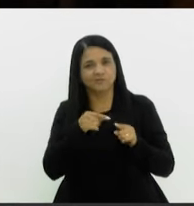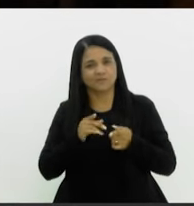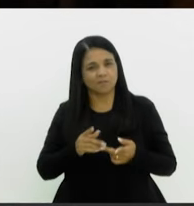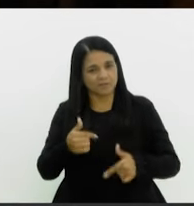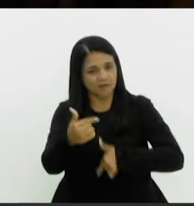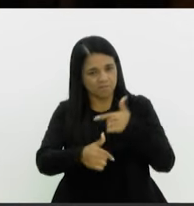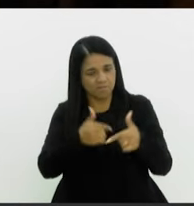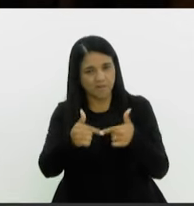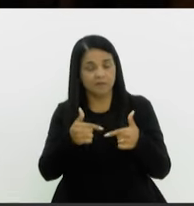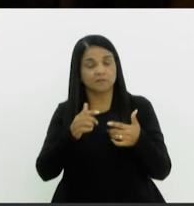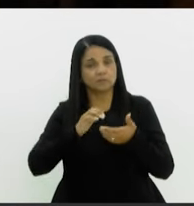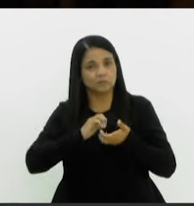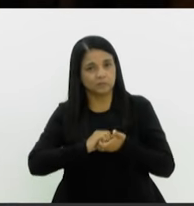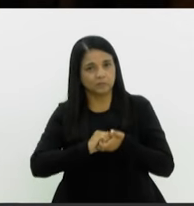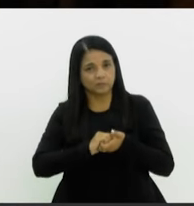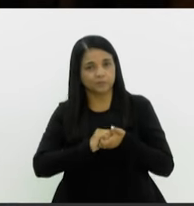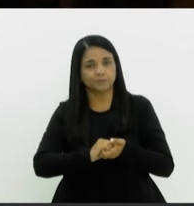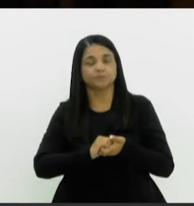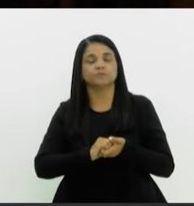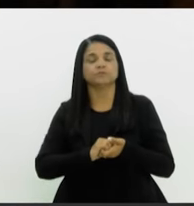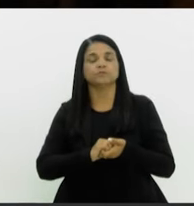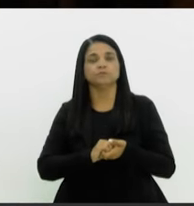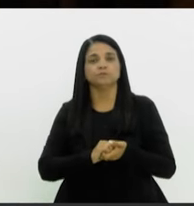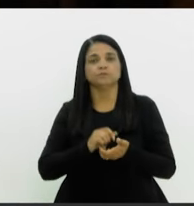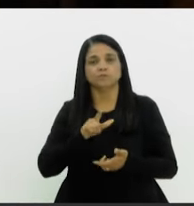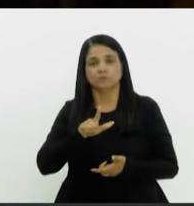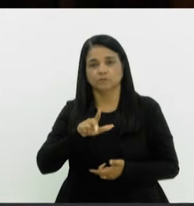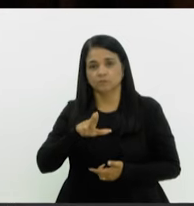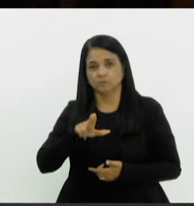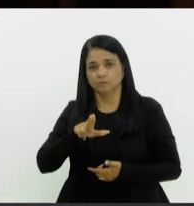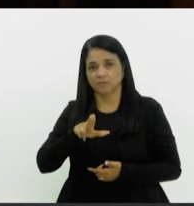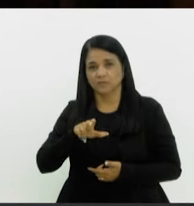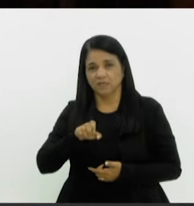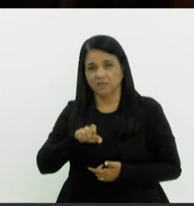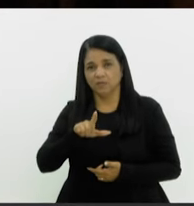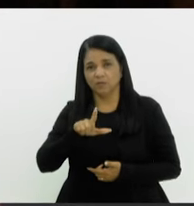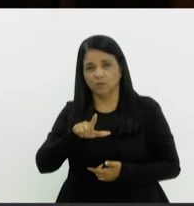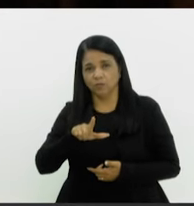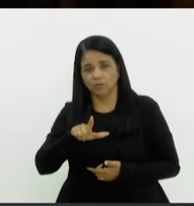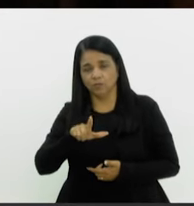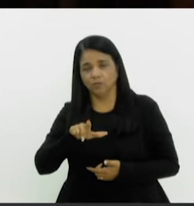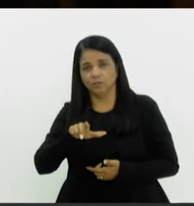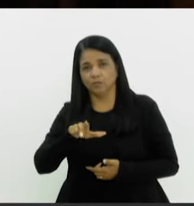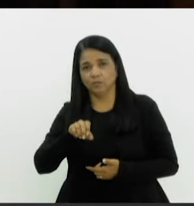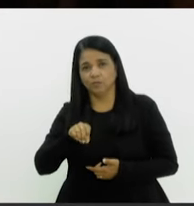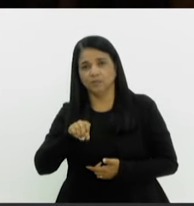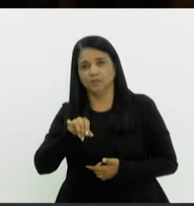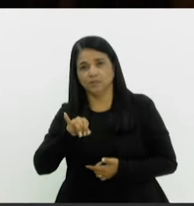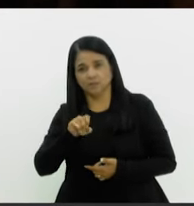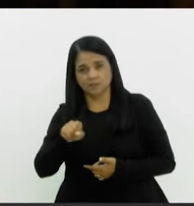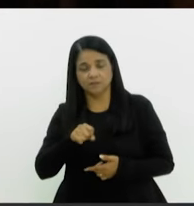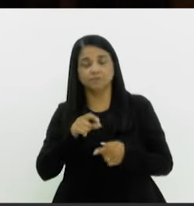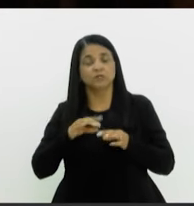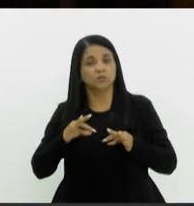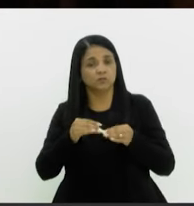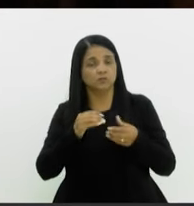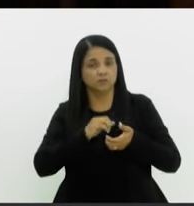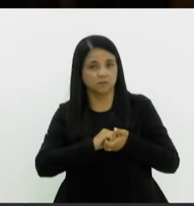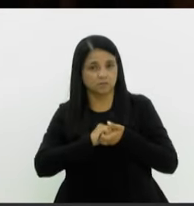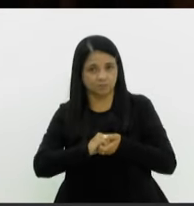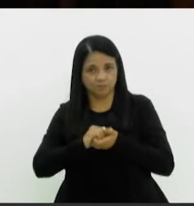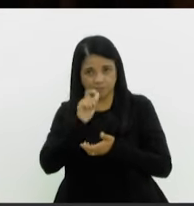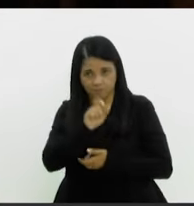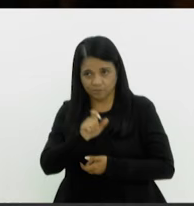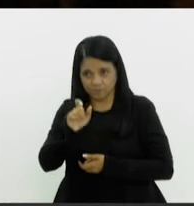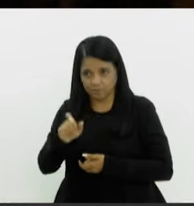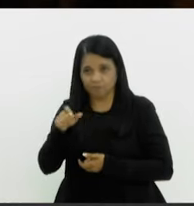Eloí eu cumprimento aqui todas as todas as mulheres que estão aqui que é uma plateia eminentemente feminina não é